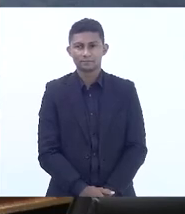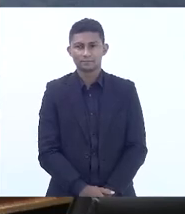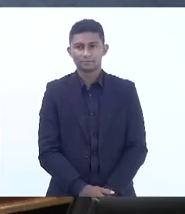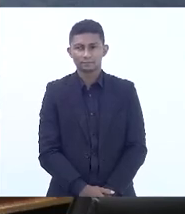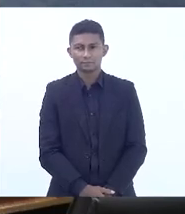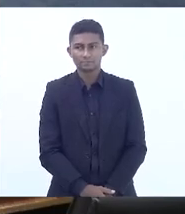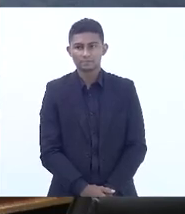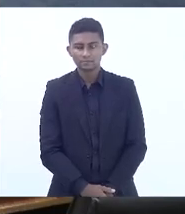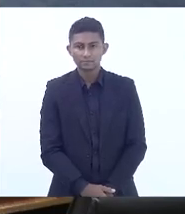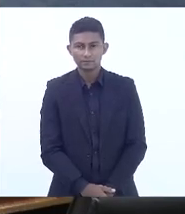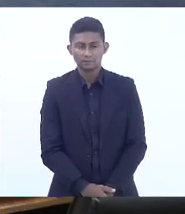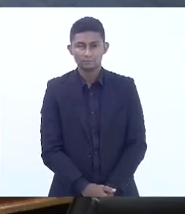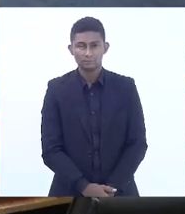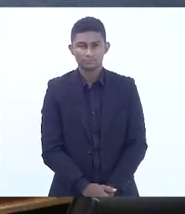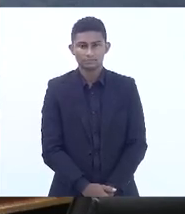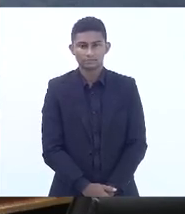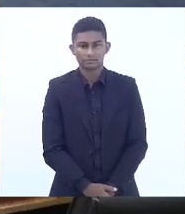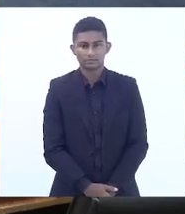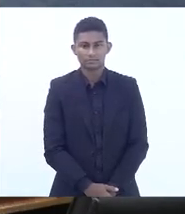Tranquilo.